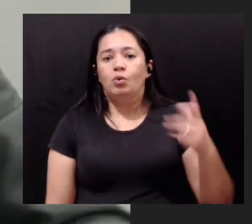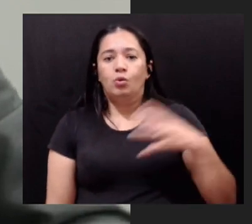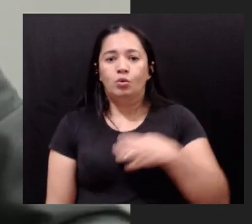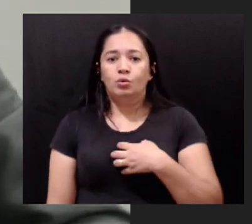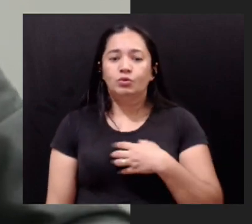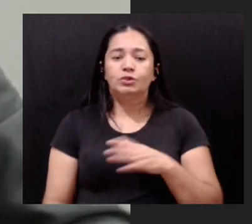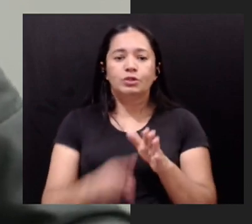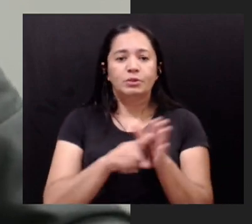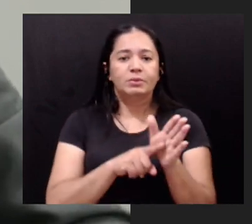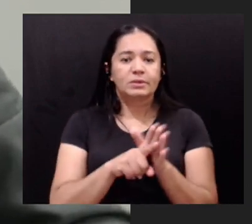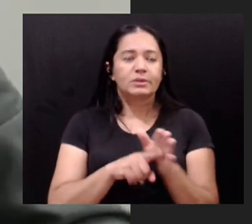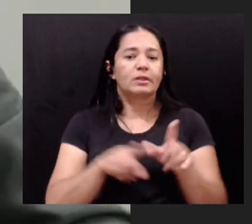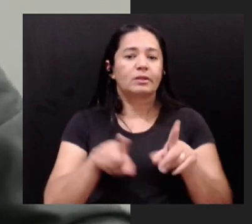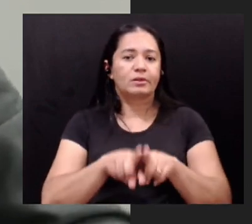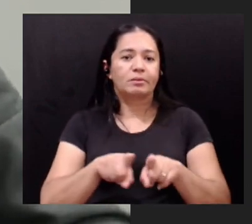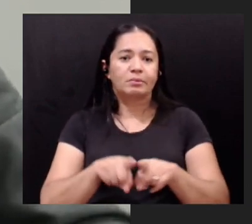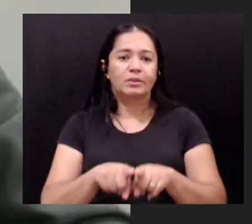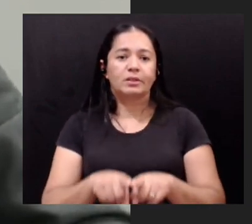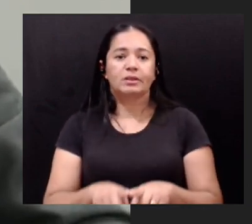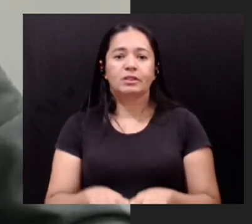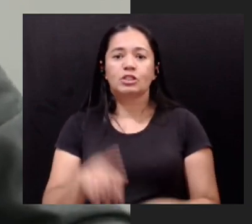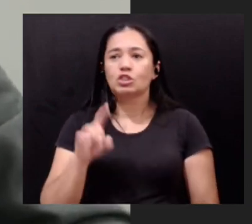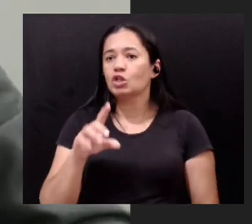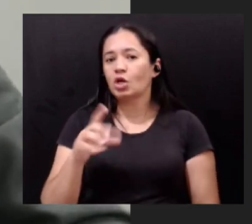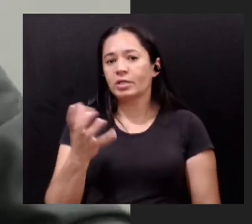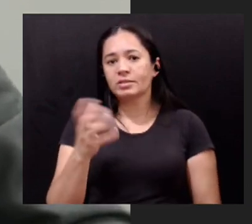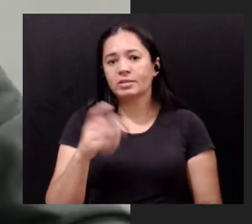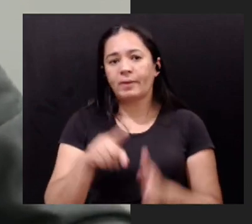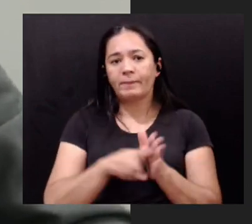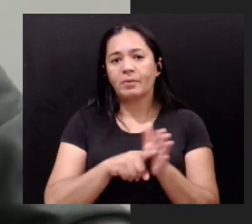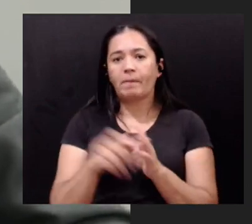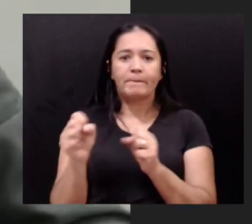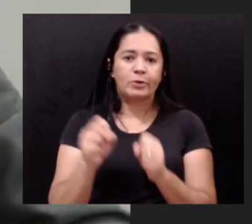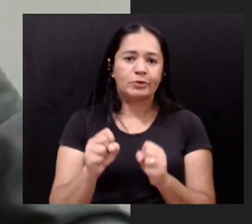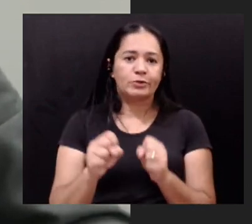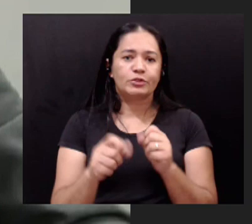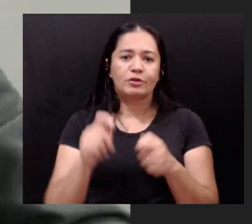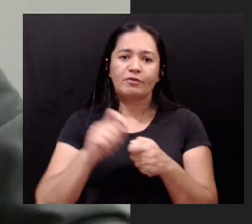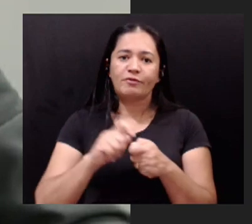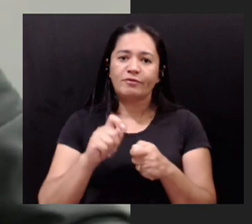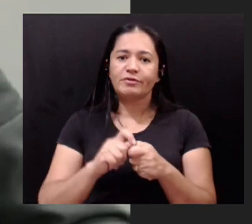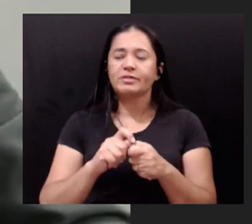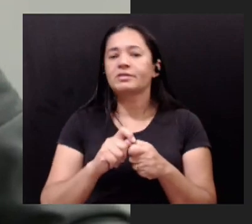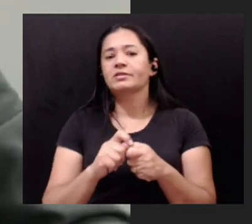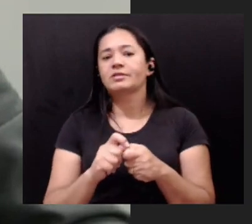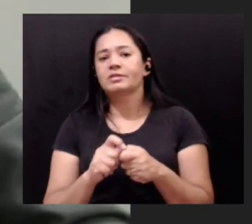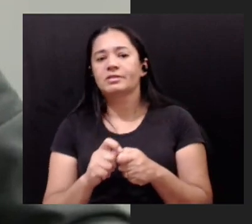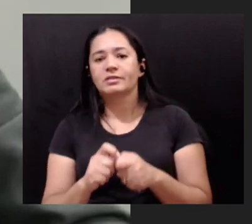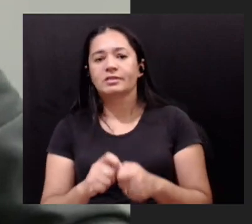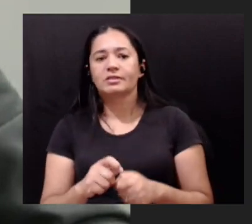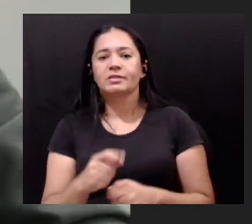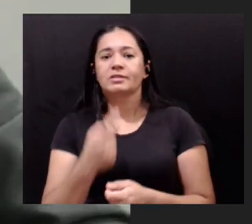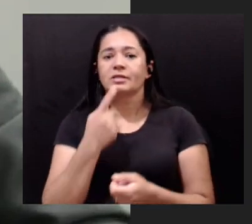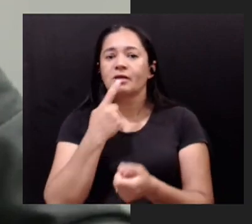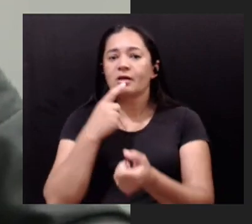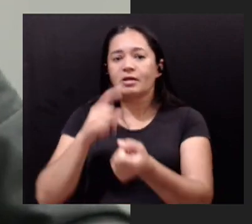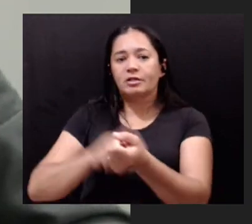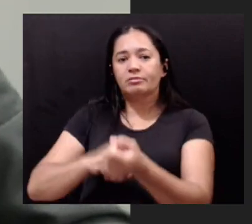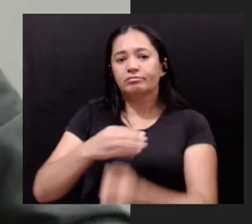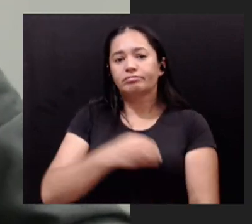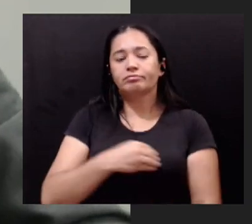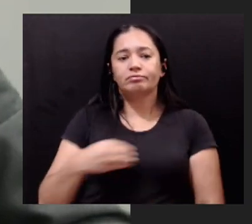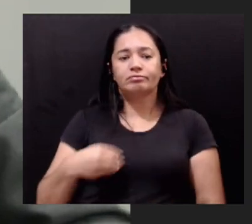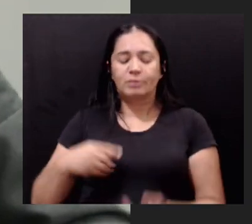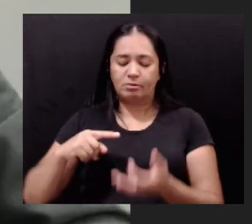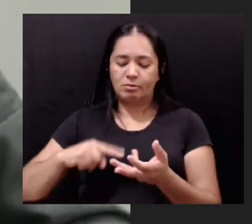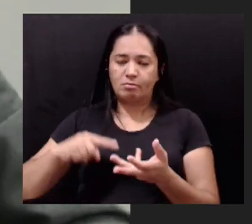só pesquisar a bactéria, aí a gente pode fazer exame de sangue, né? Buscando uma sorologia para ver se há presença ou não, se há anticorpos